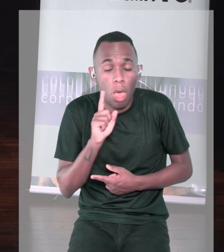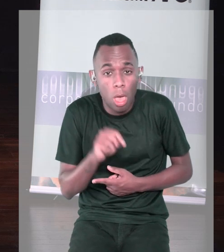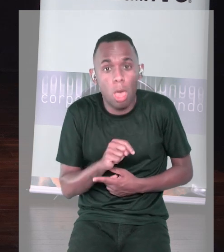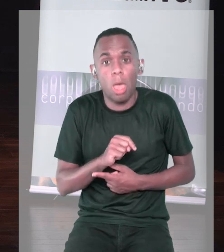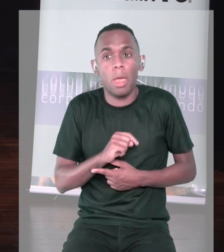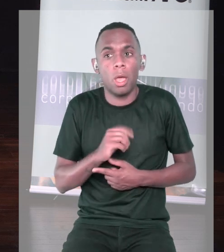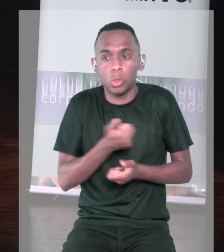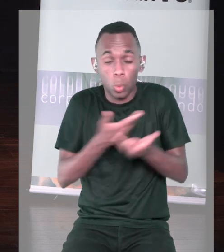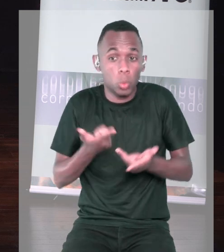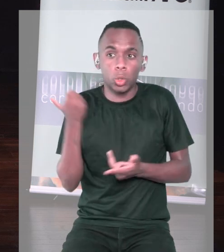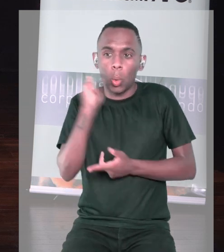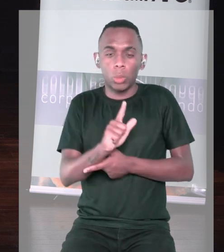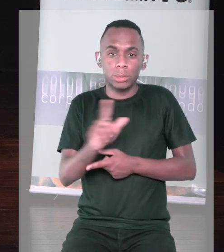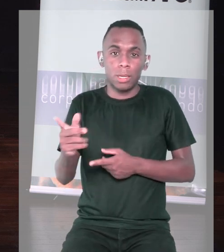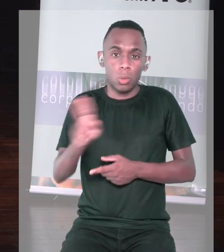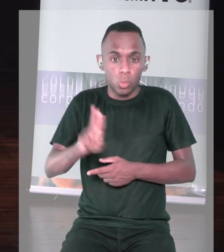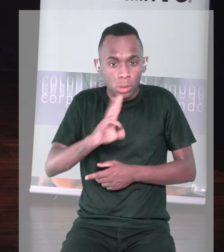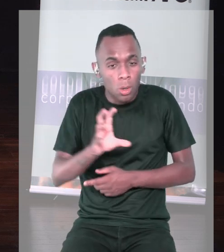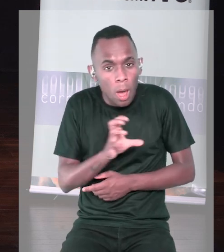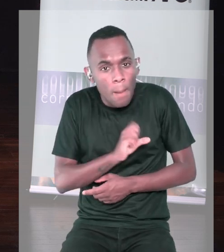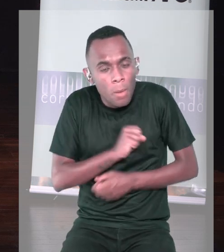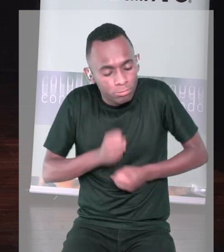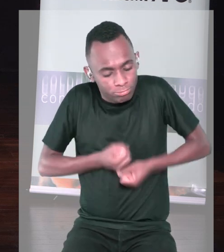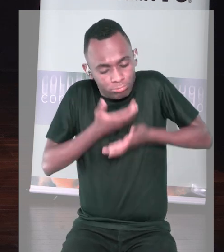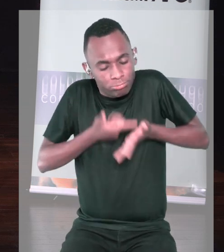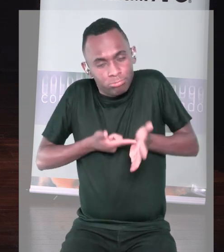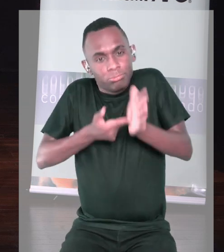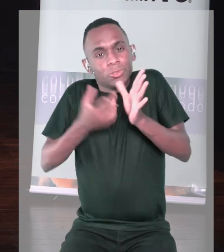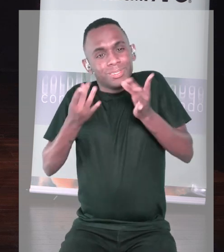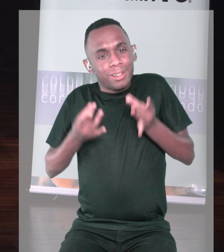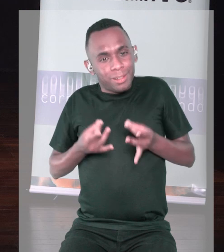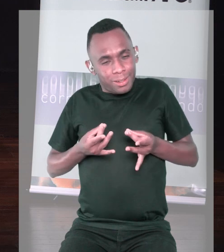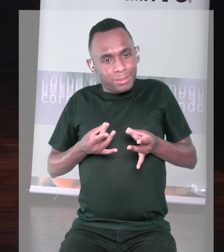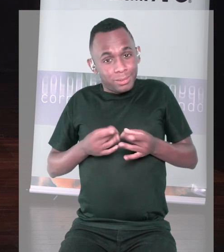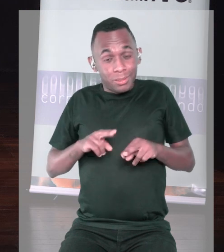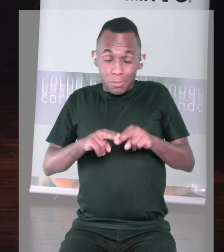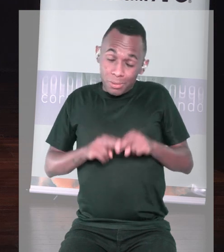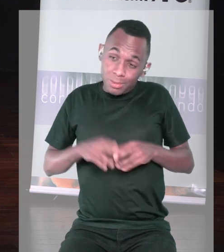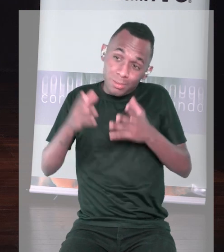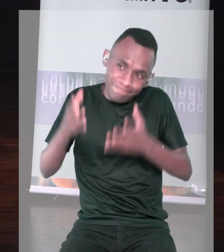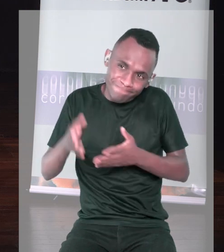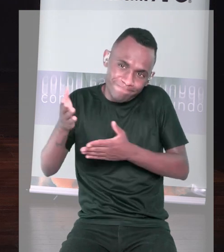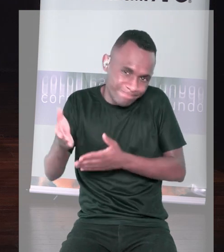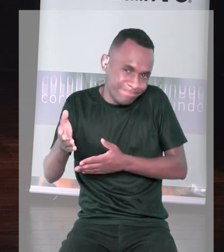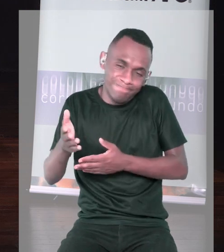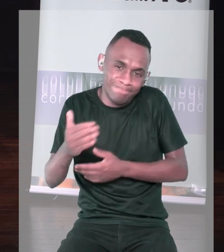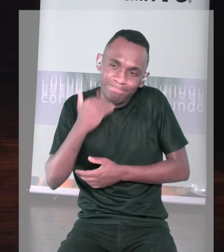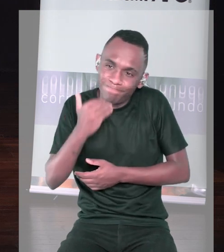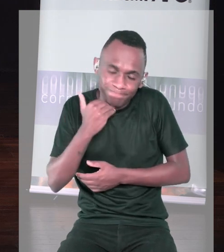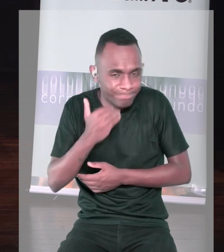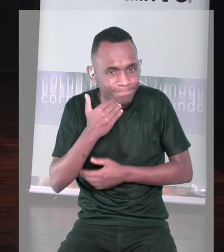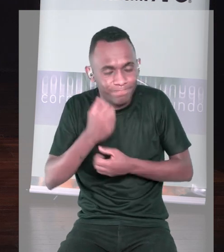a intimidade é justamente aquilo que se conquista no amor pela exposição da vulnerabilidade. Portanto, o que